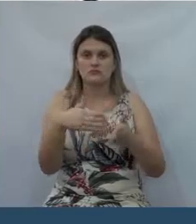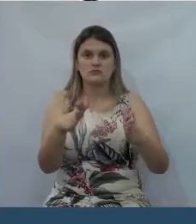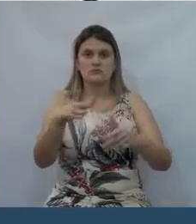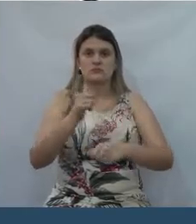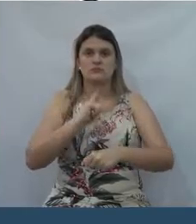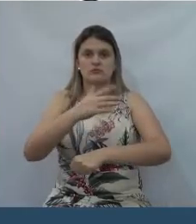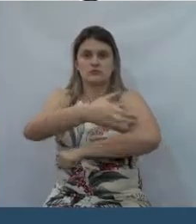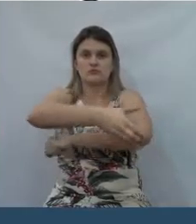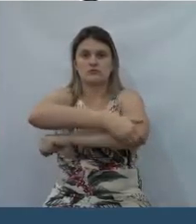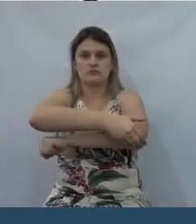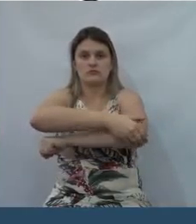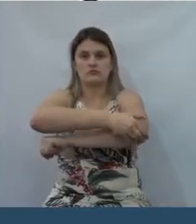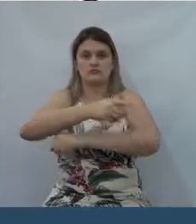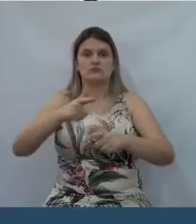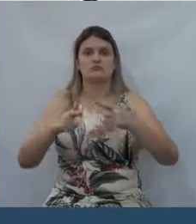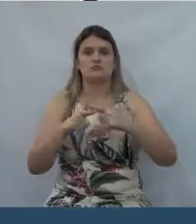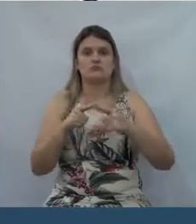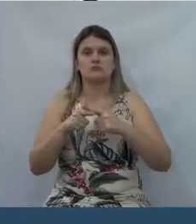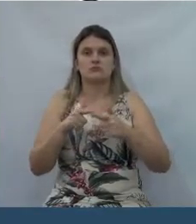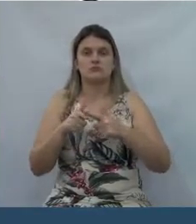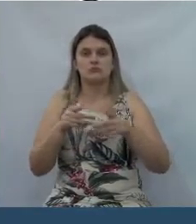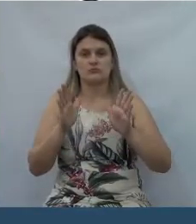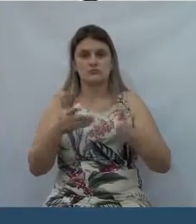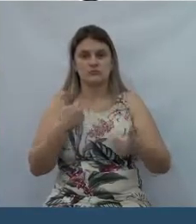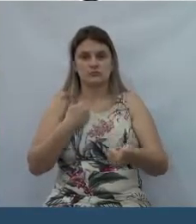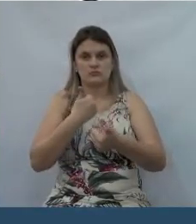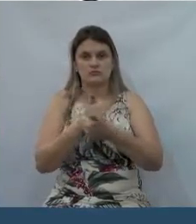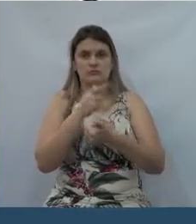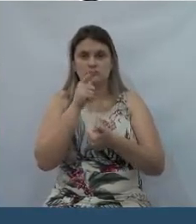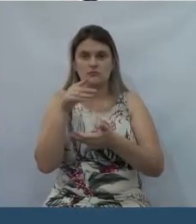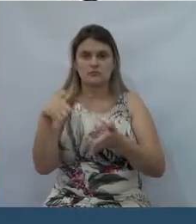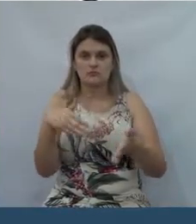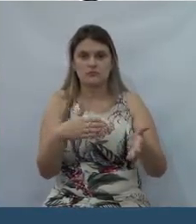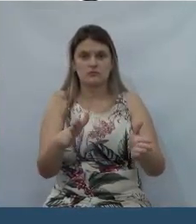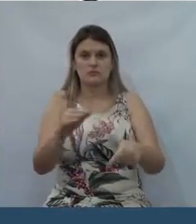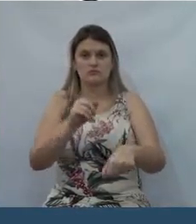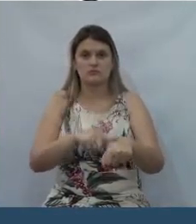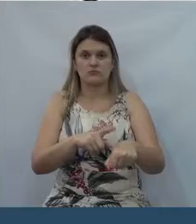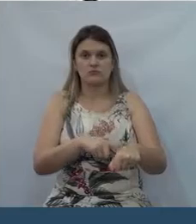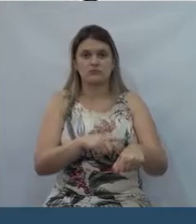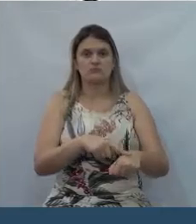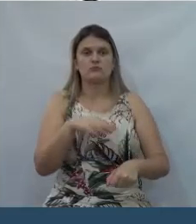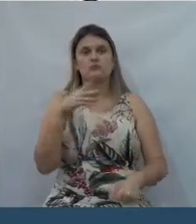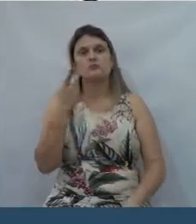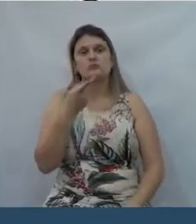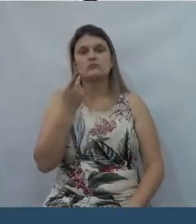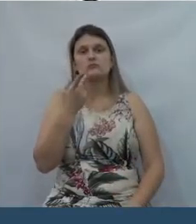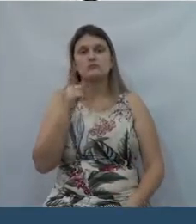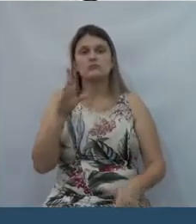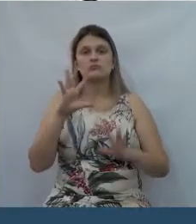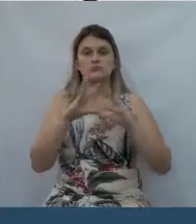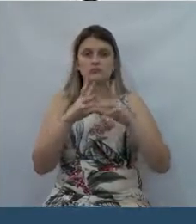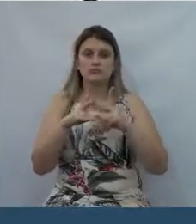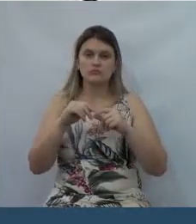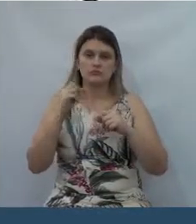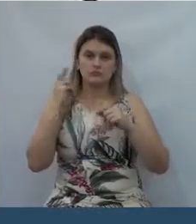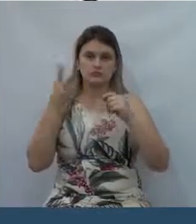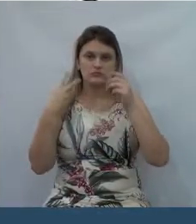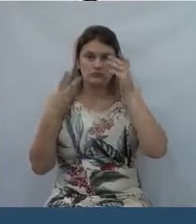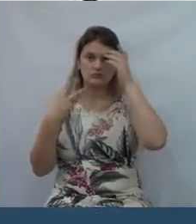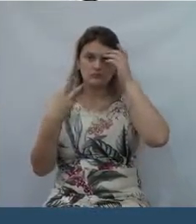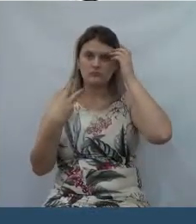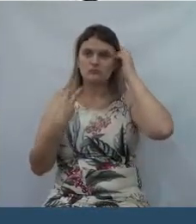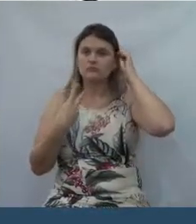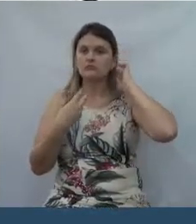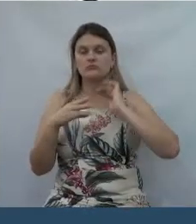quase foi, já está quase chegando na rua. Então, é um momento assim que os vereadores,